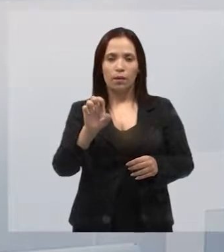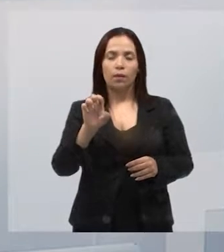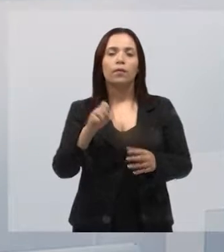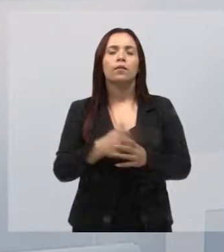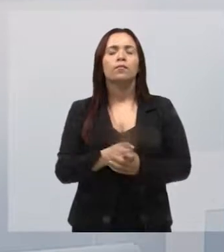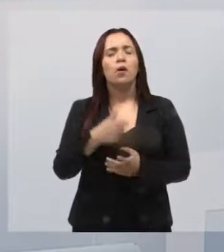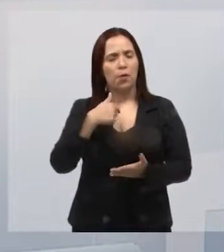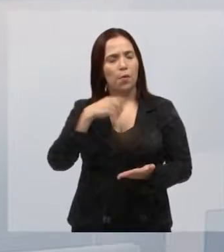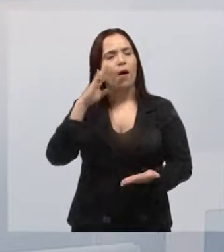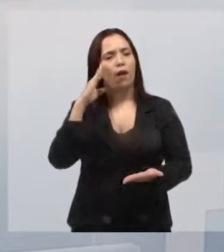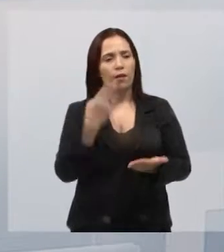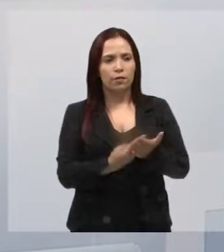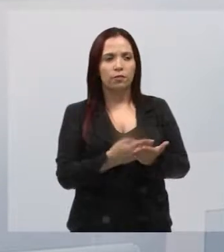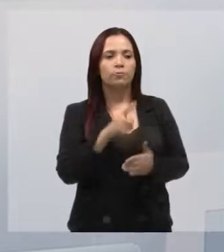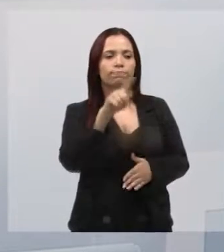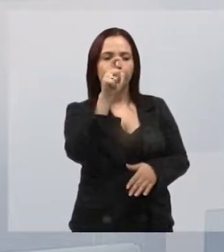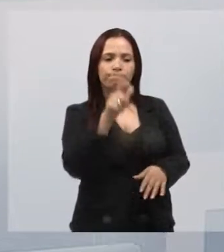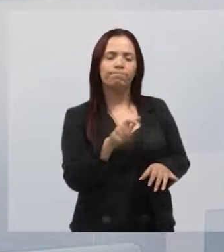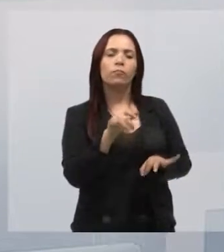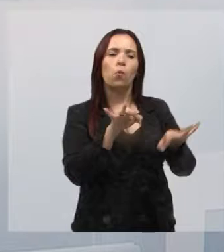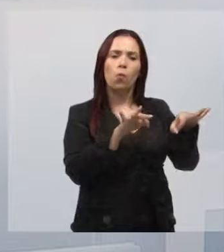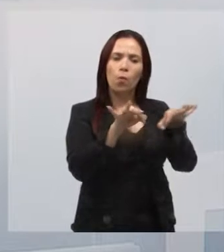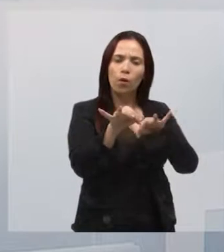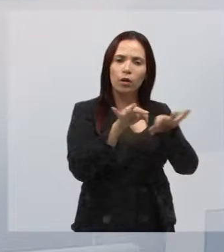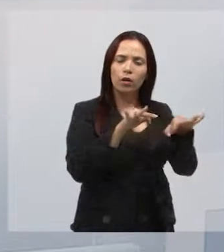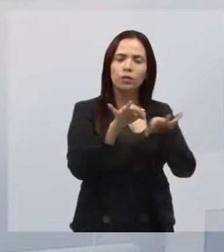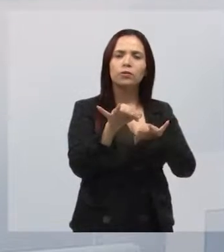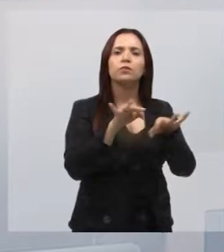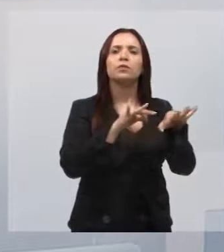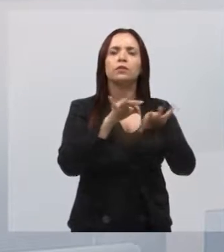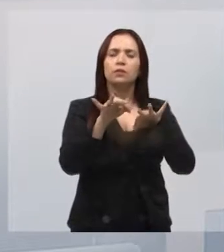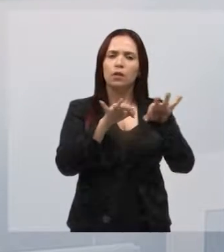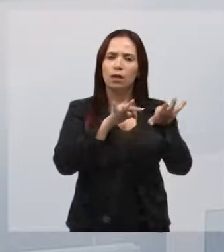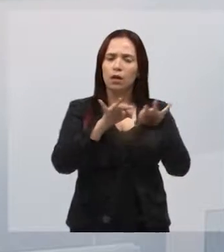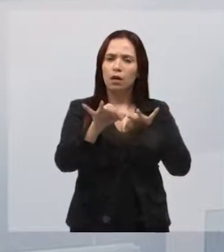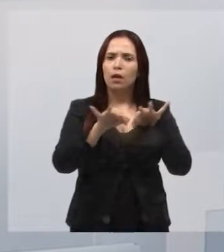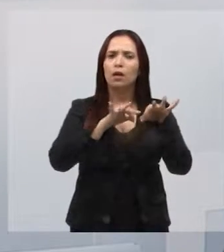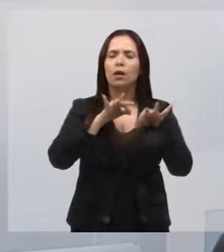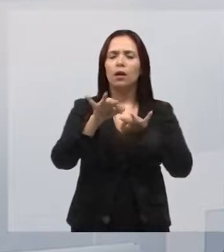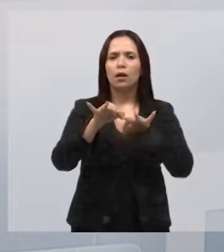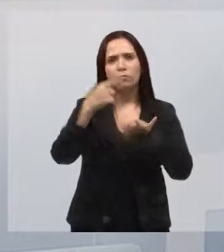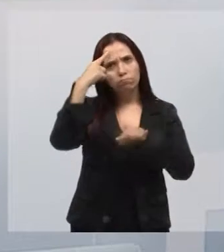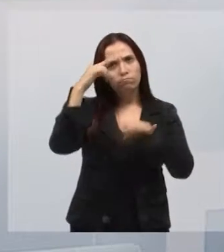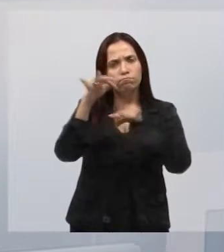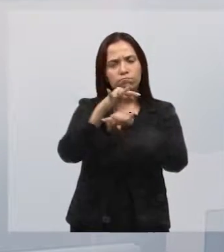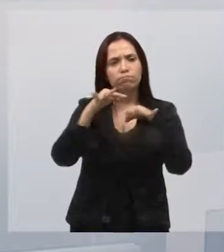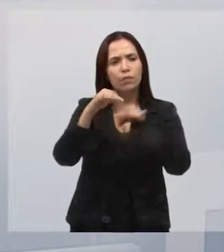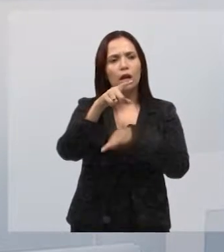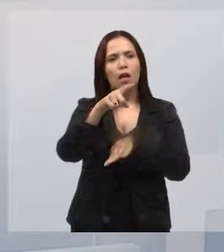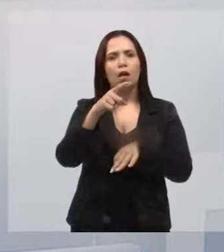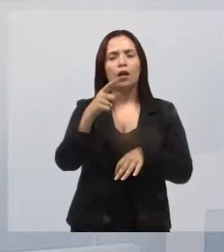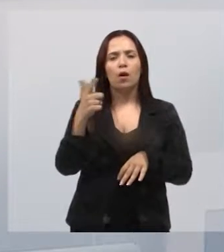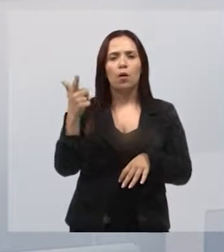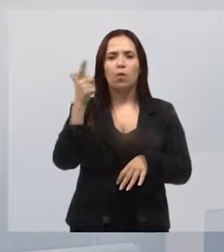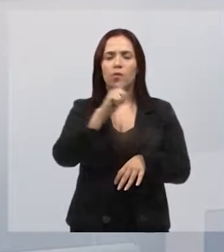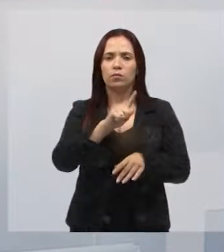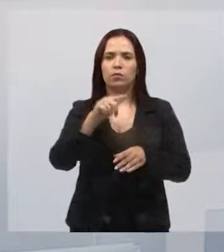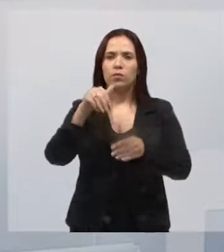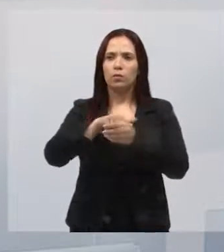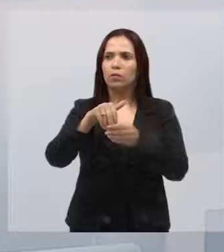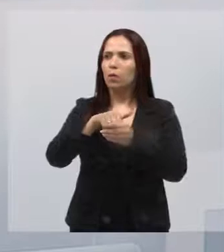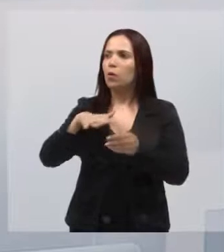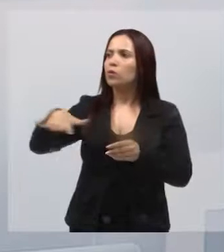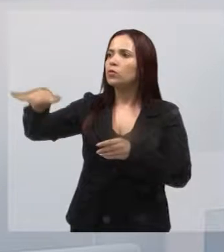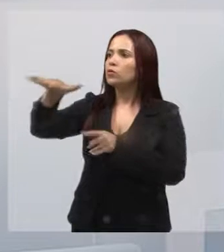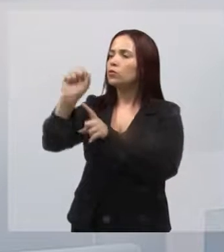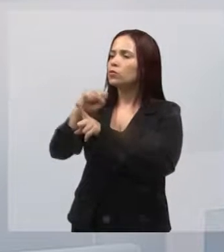muito, ele é um bem organizado, já provou como vereador, o pulo de voto que ele deu, que a população realmente